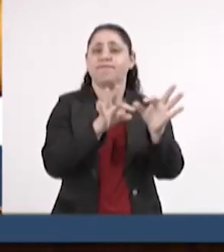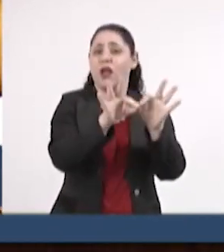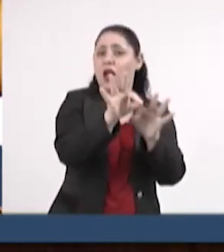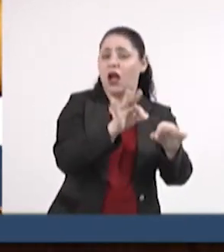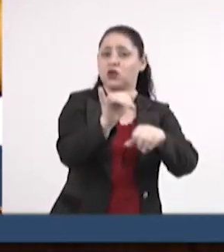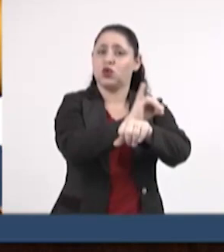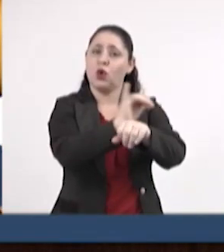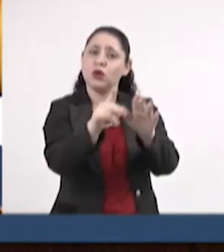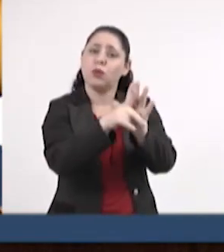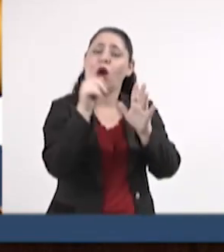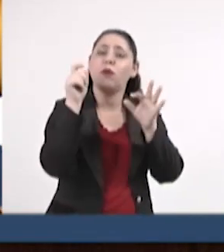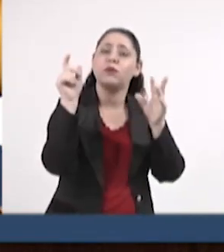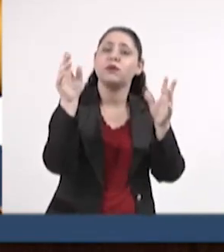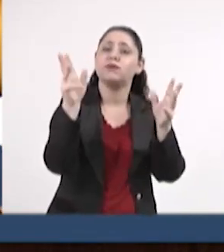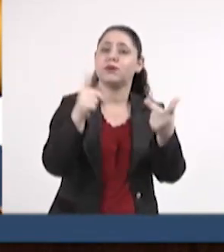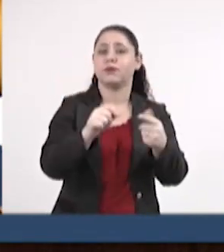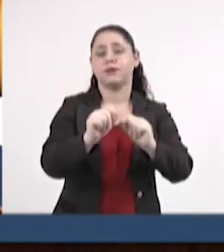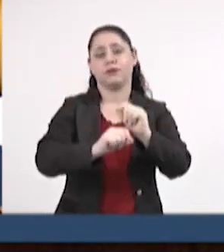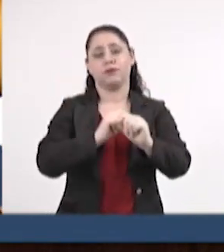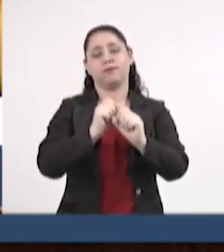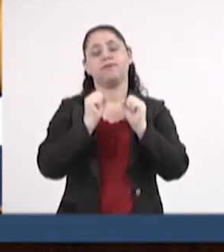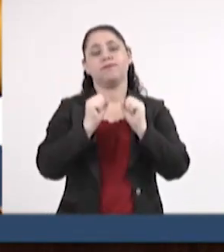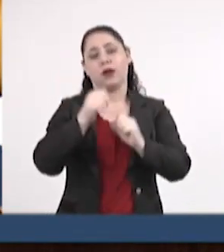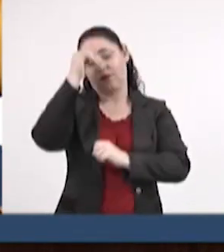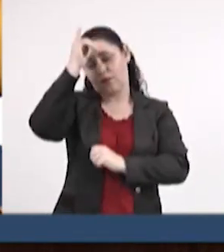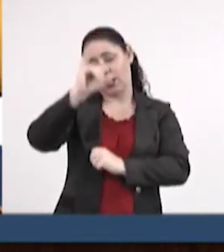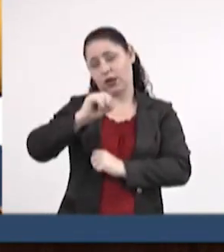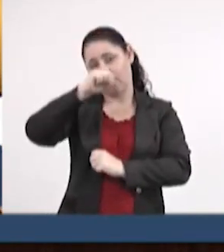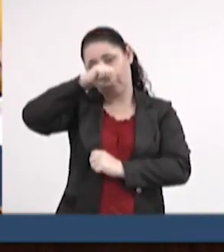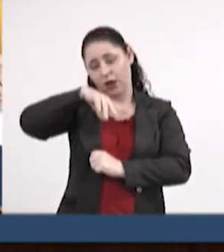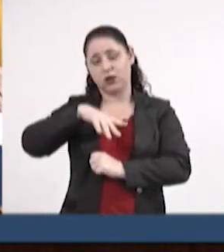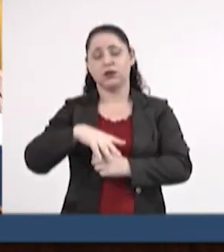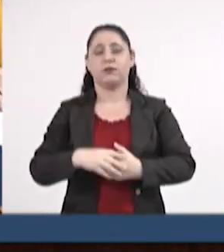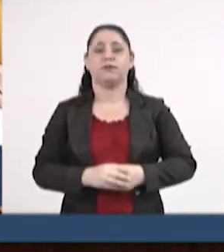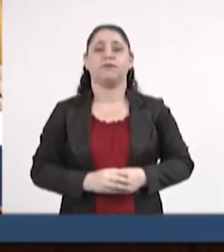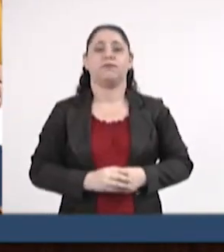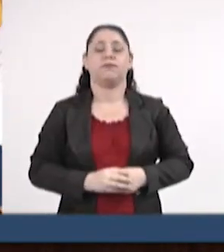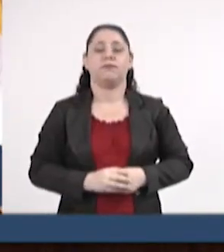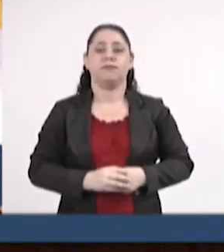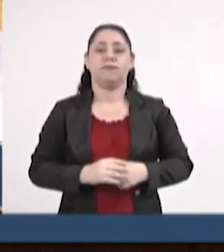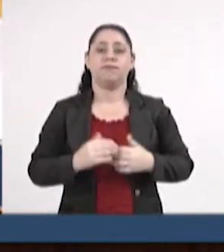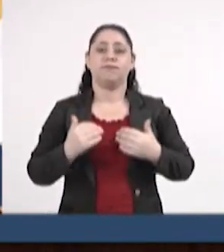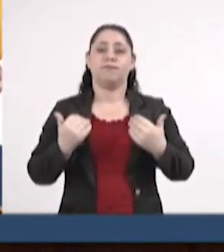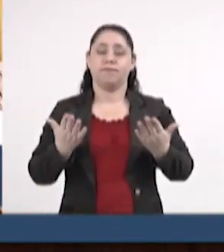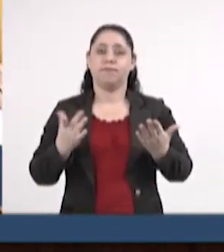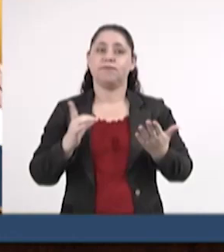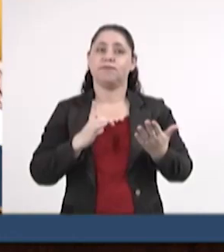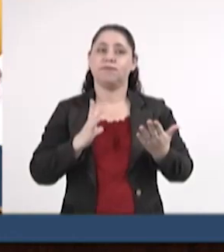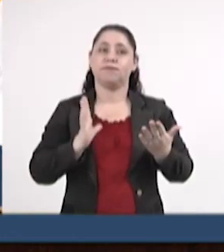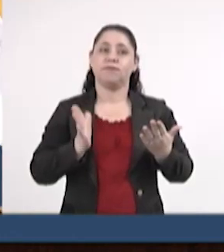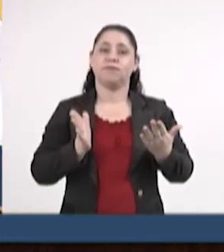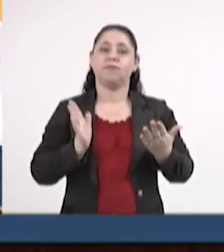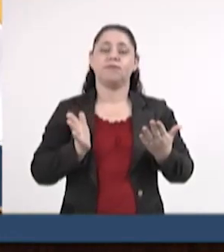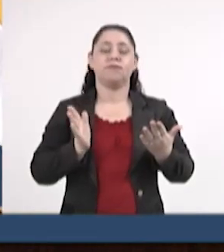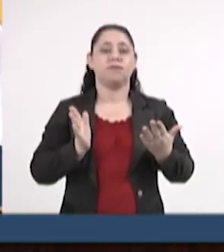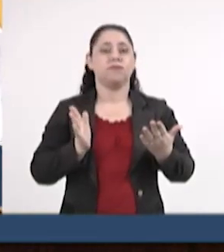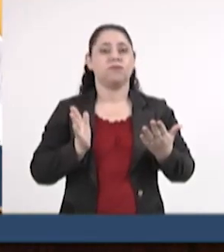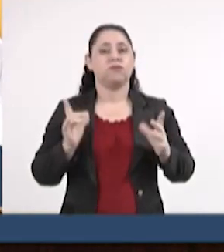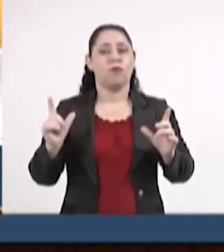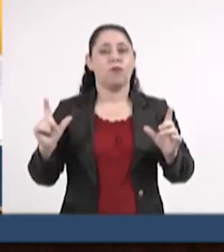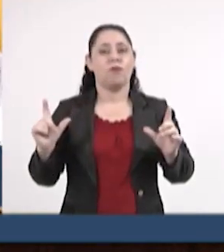desenvolver ações efetivas que possam prevenir a violência contra as mulheres, né? Nós tivemos